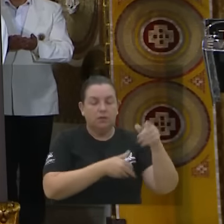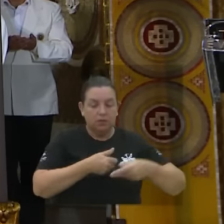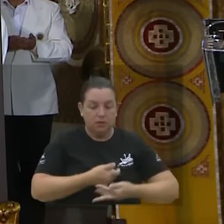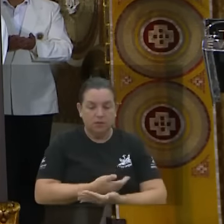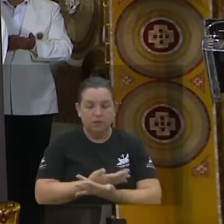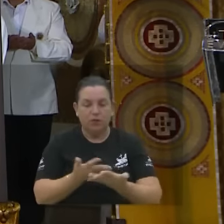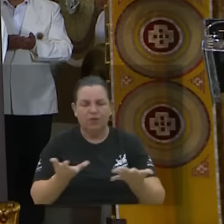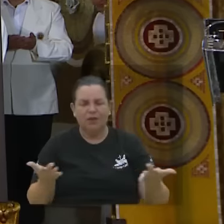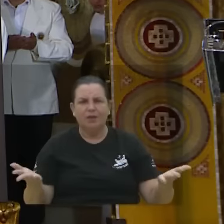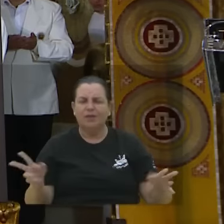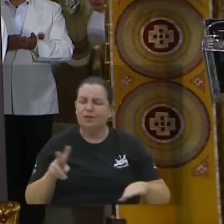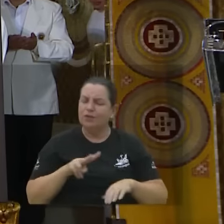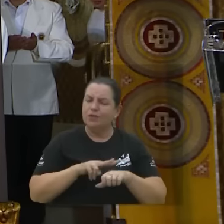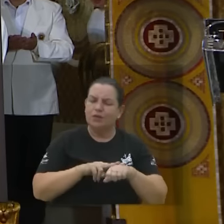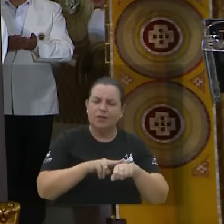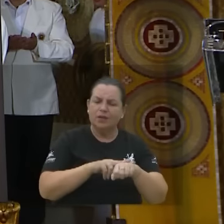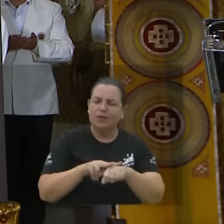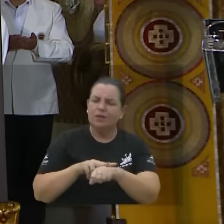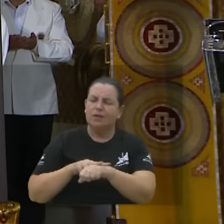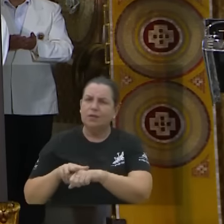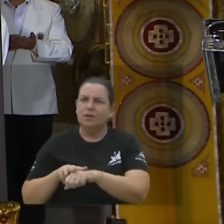campinas